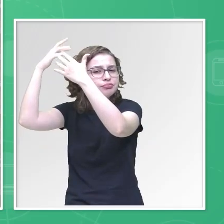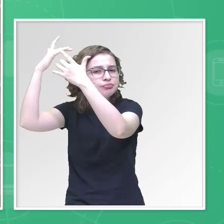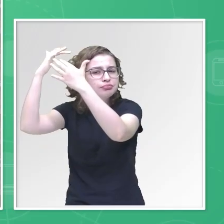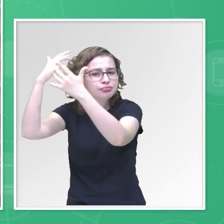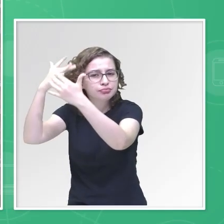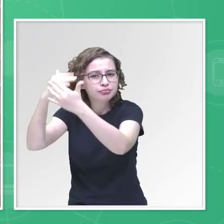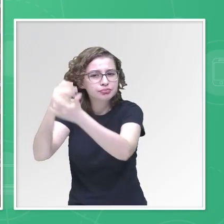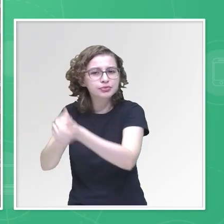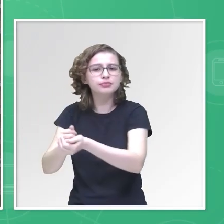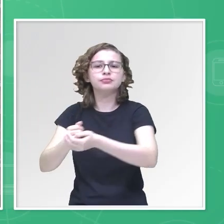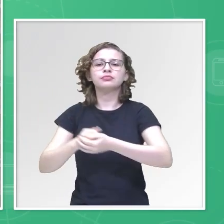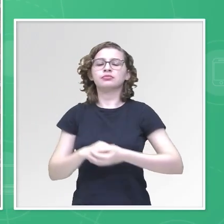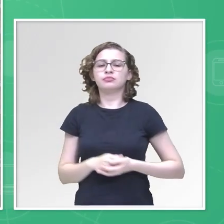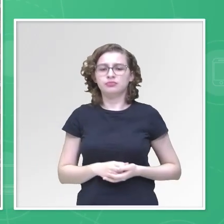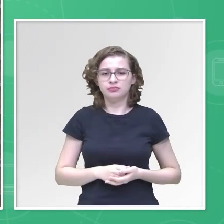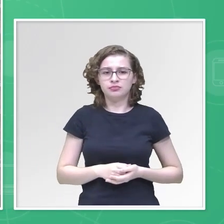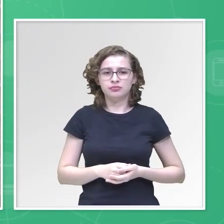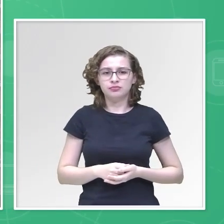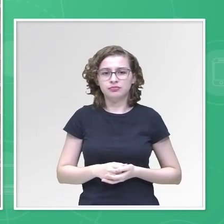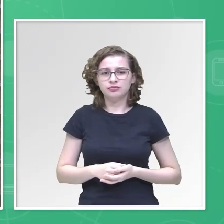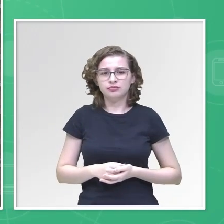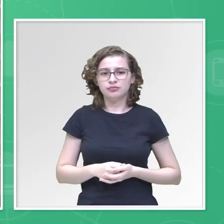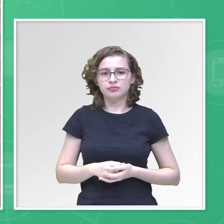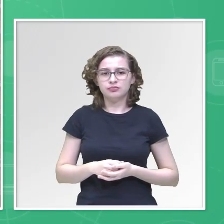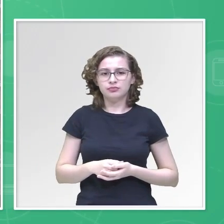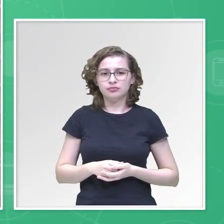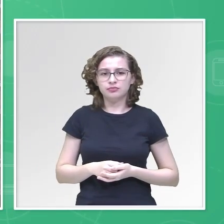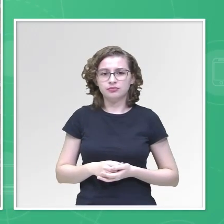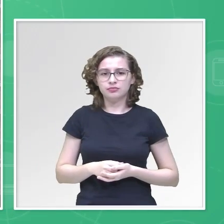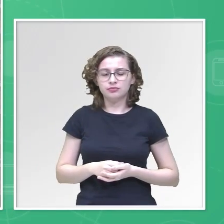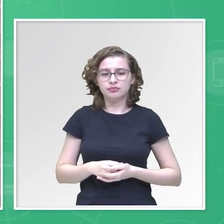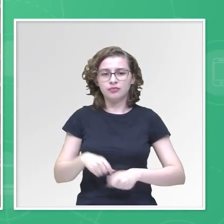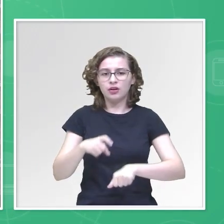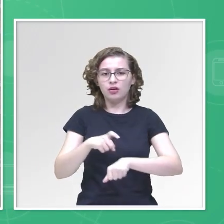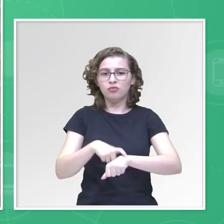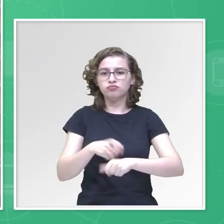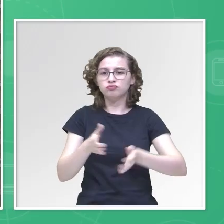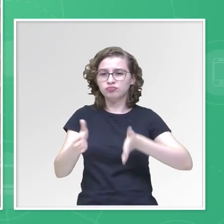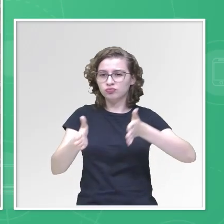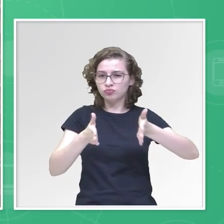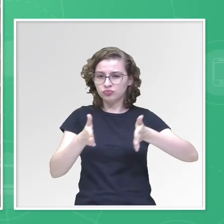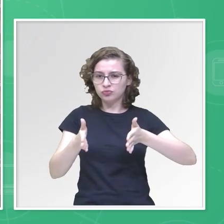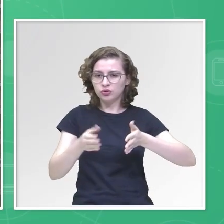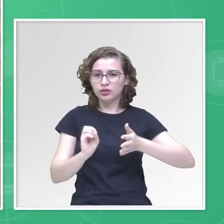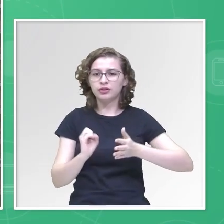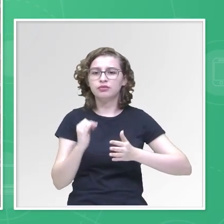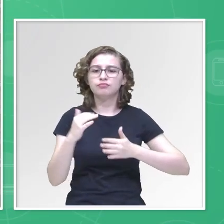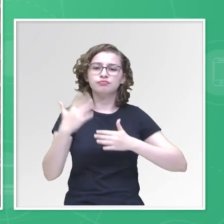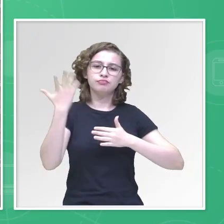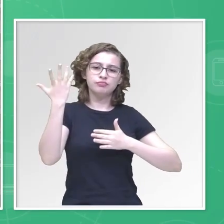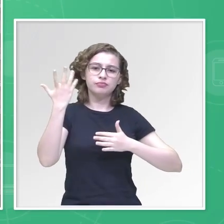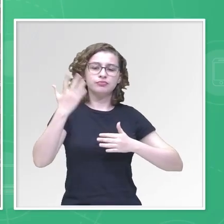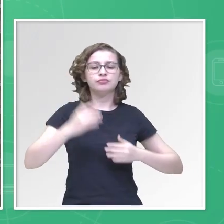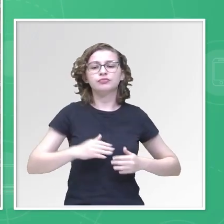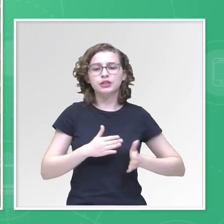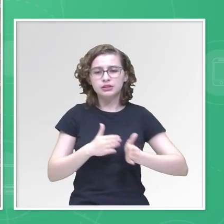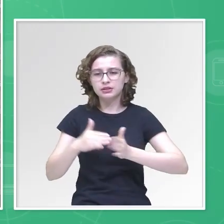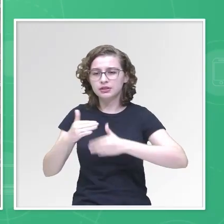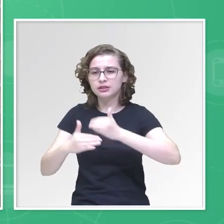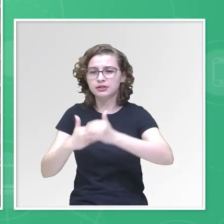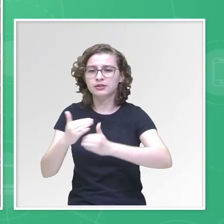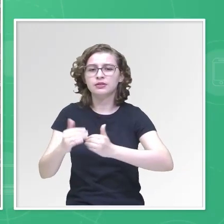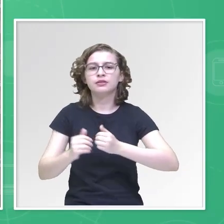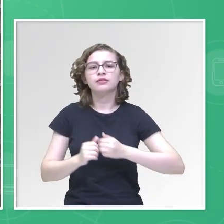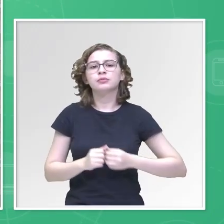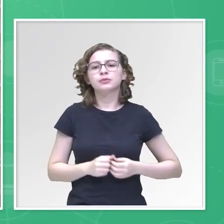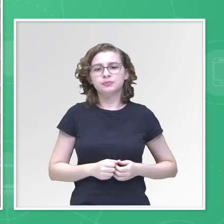temporal né em que vão a usar os se desenvolver as ações os acontecimentos muito bem vai ser